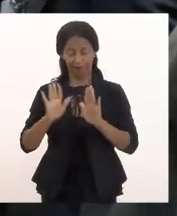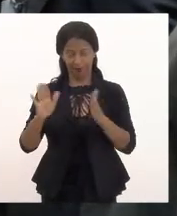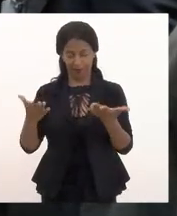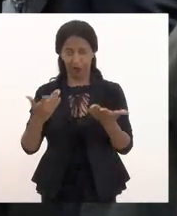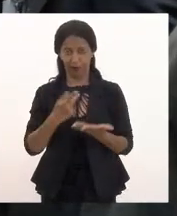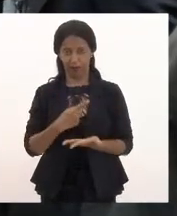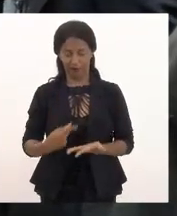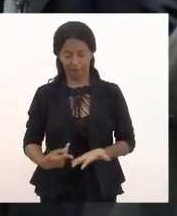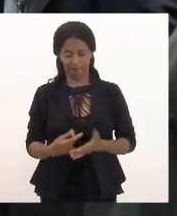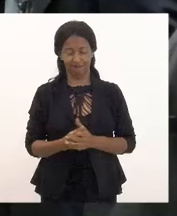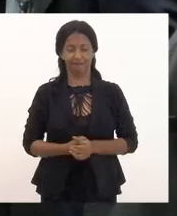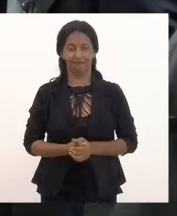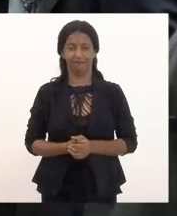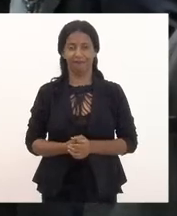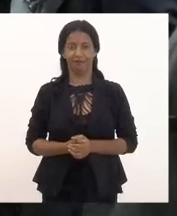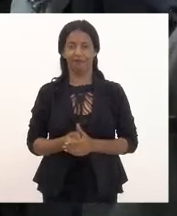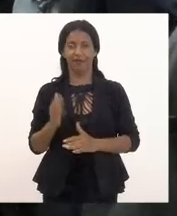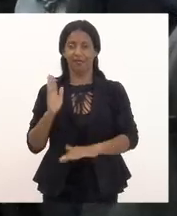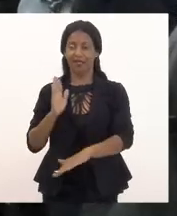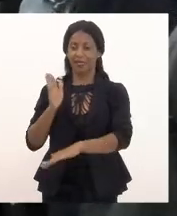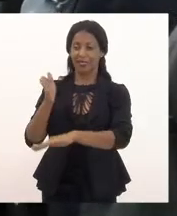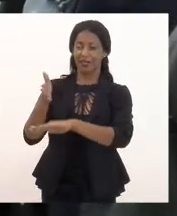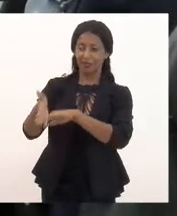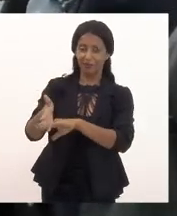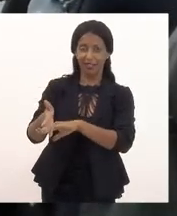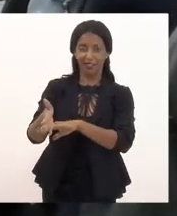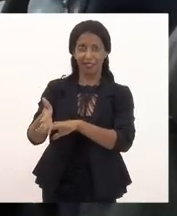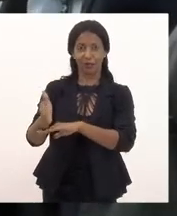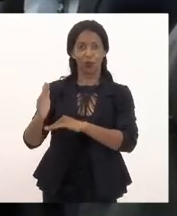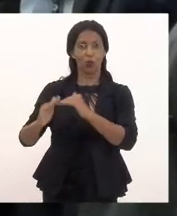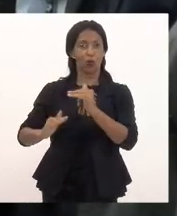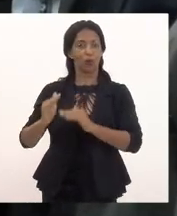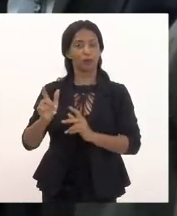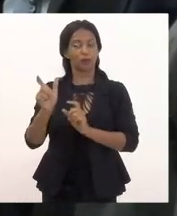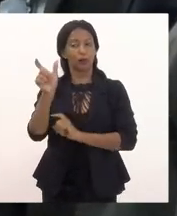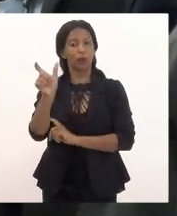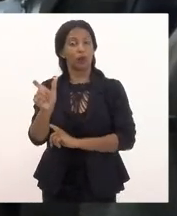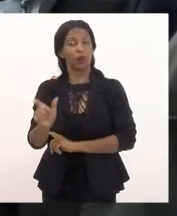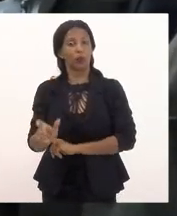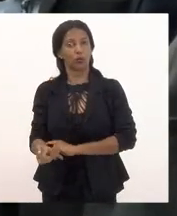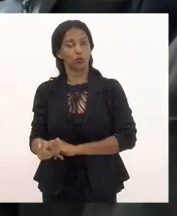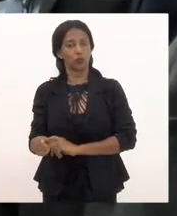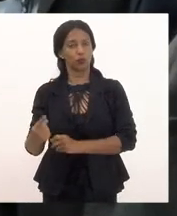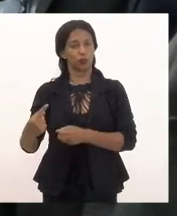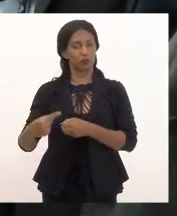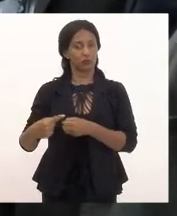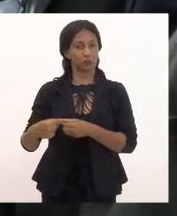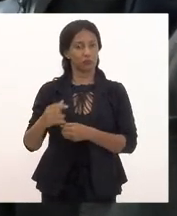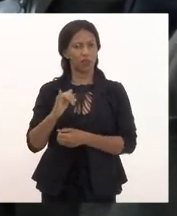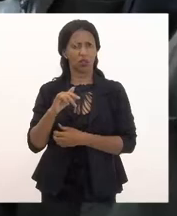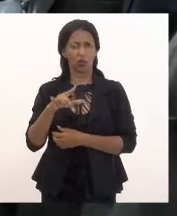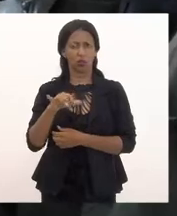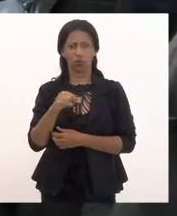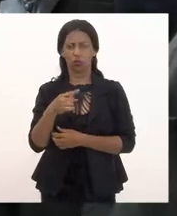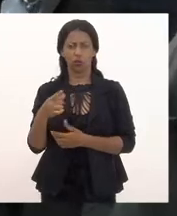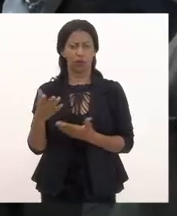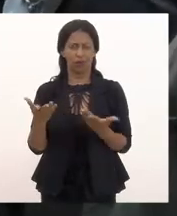presidente, invasão de competência, postura municipal, inconstitucional.